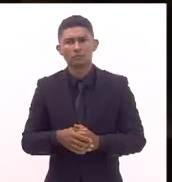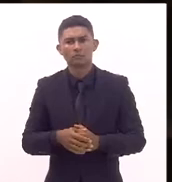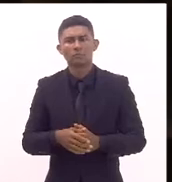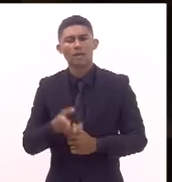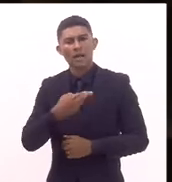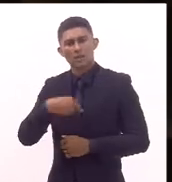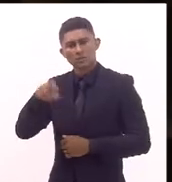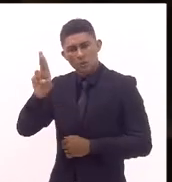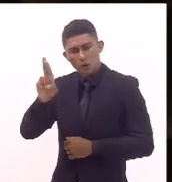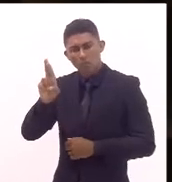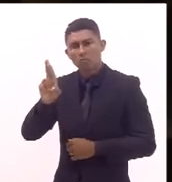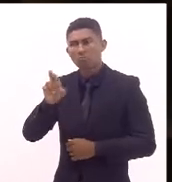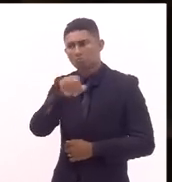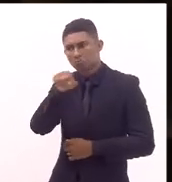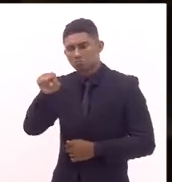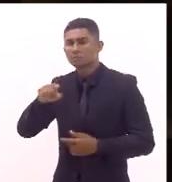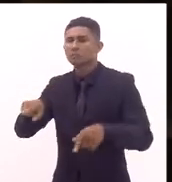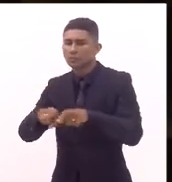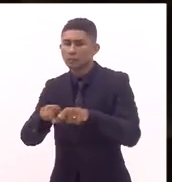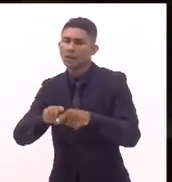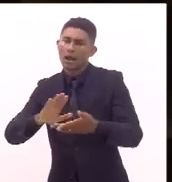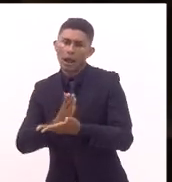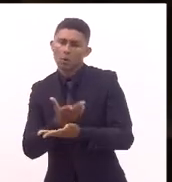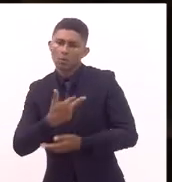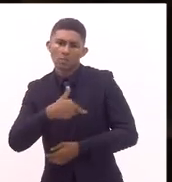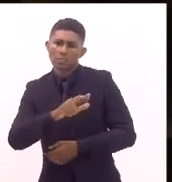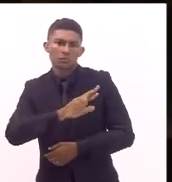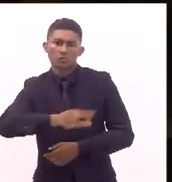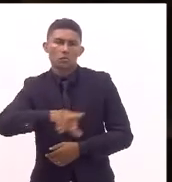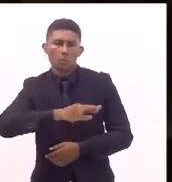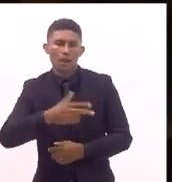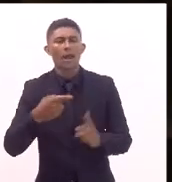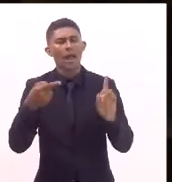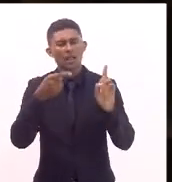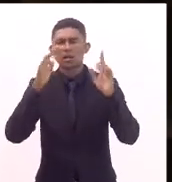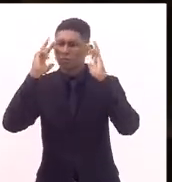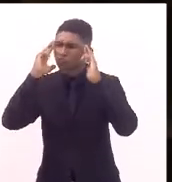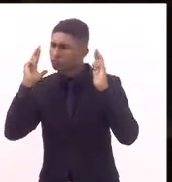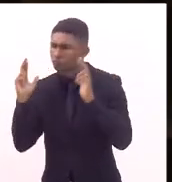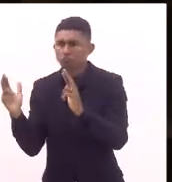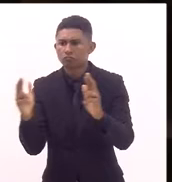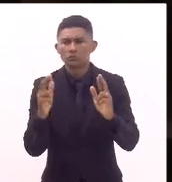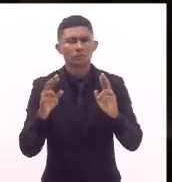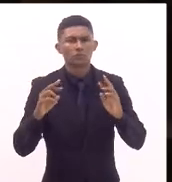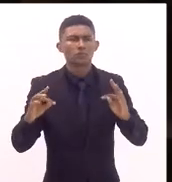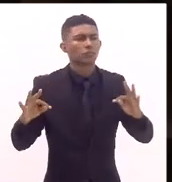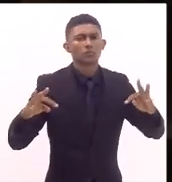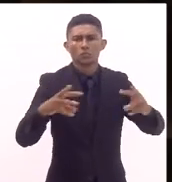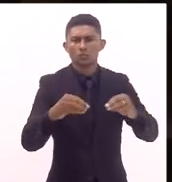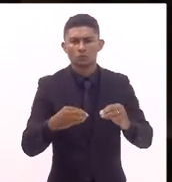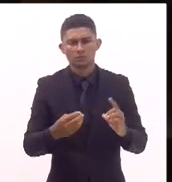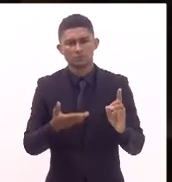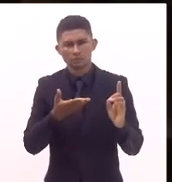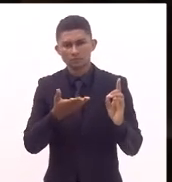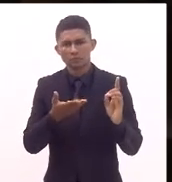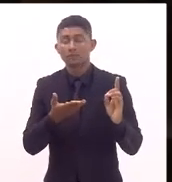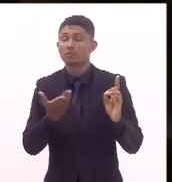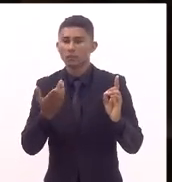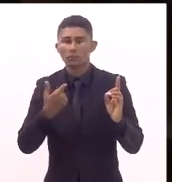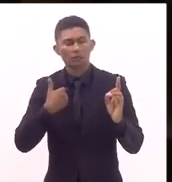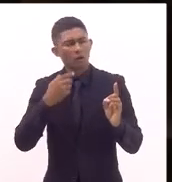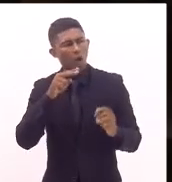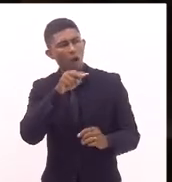religiosos e com os que não são religiosos também é o maior respeito então realmente ela é a produção para mim